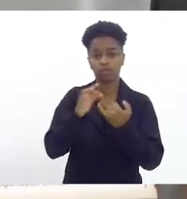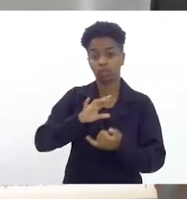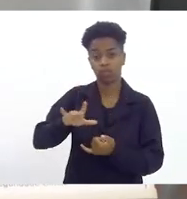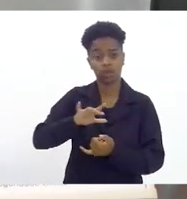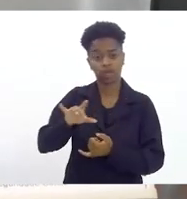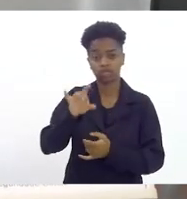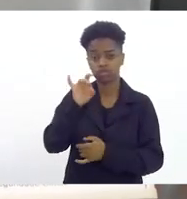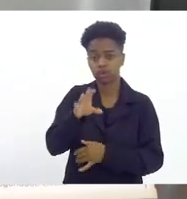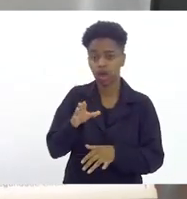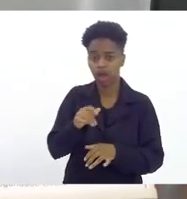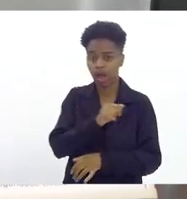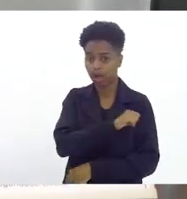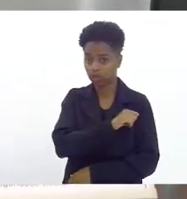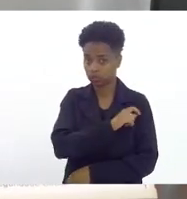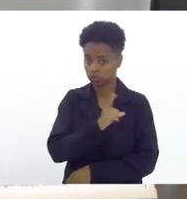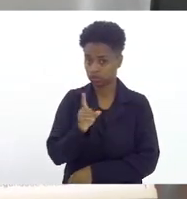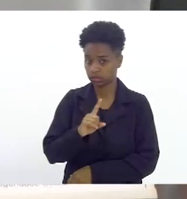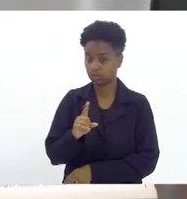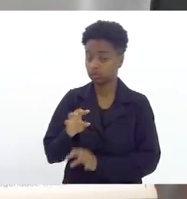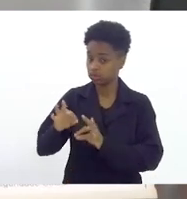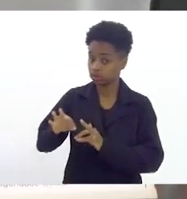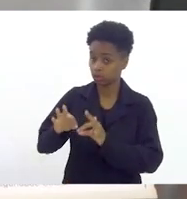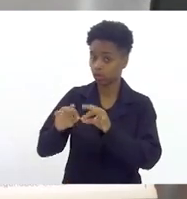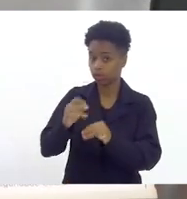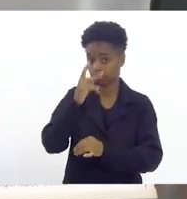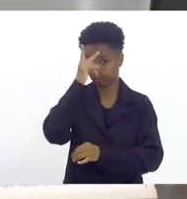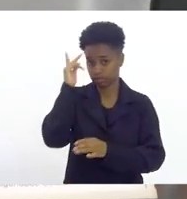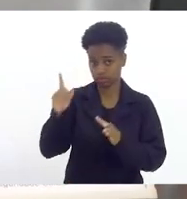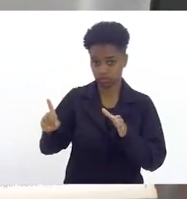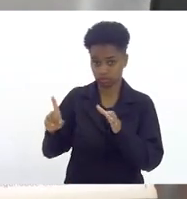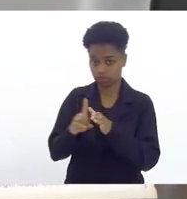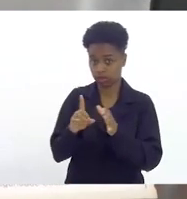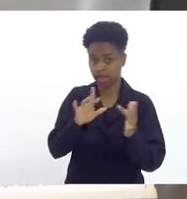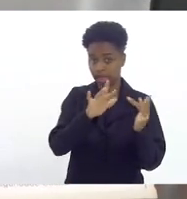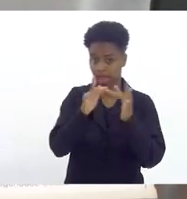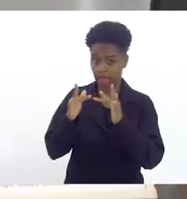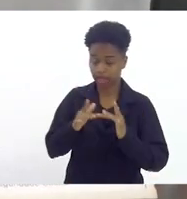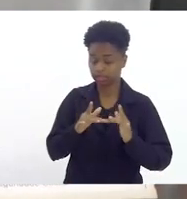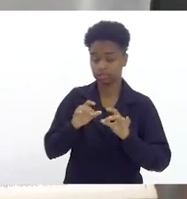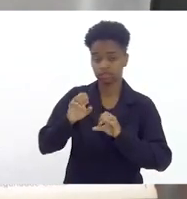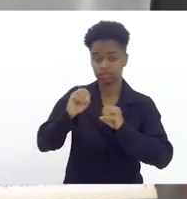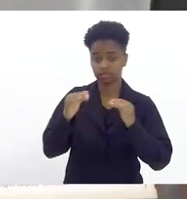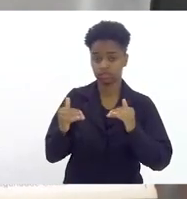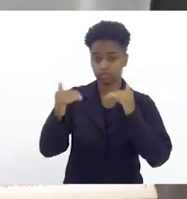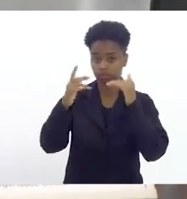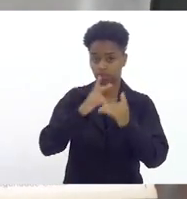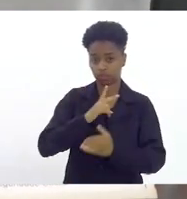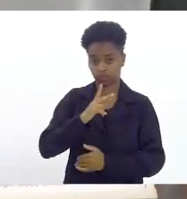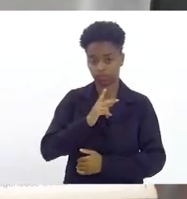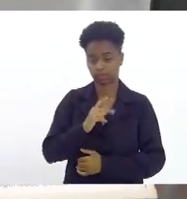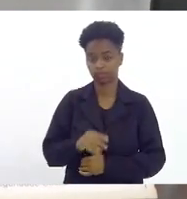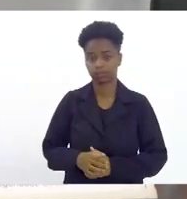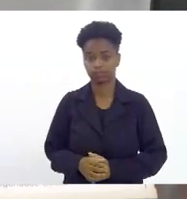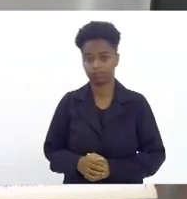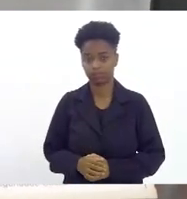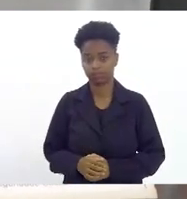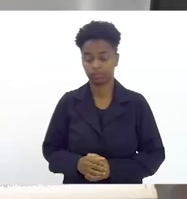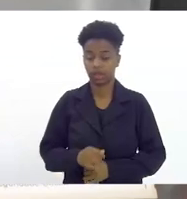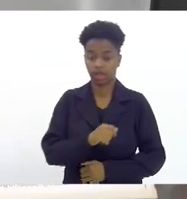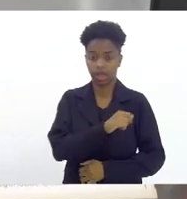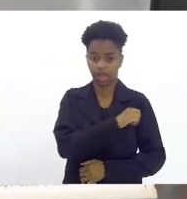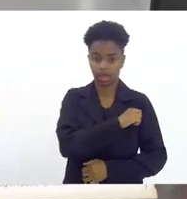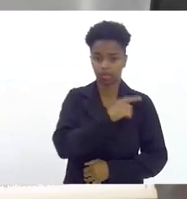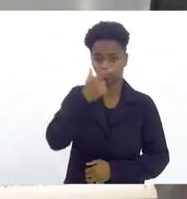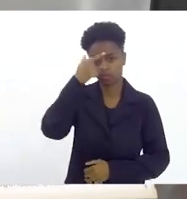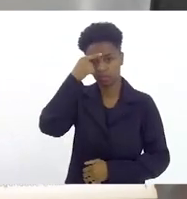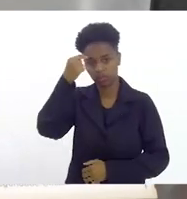né para todas e todos que fazem parte da rede do ensino superior privado na forma é enfim de alunos